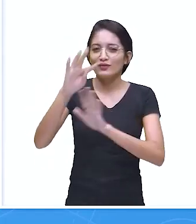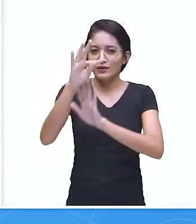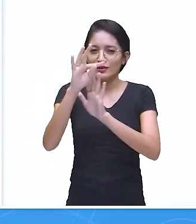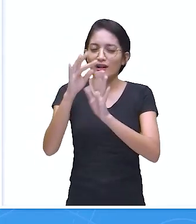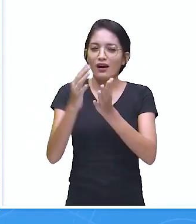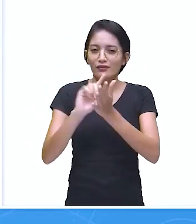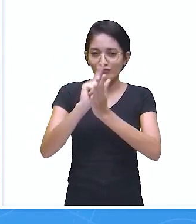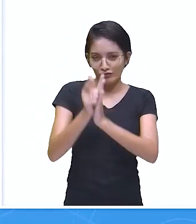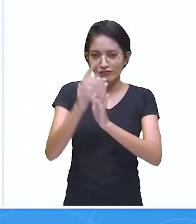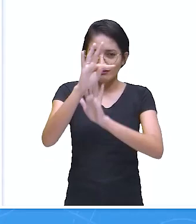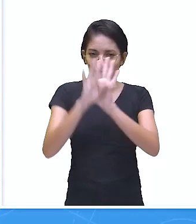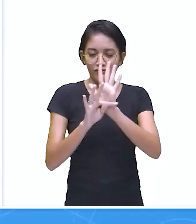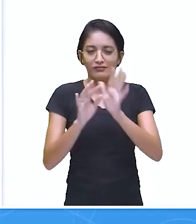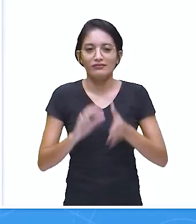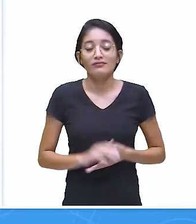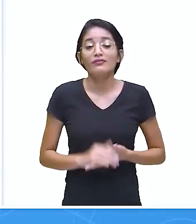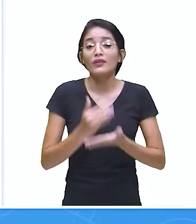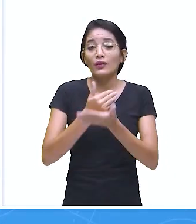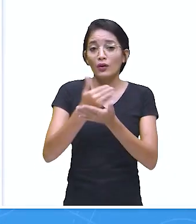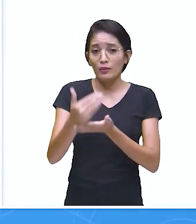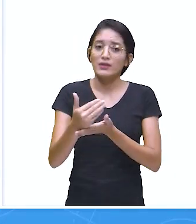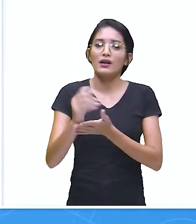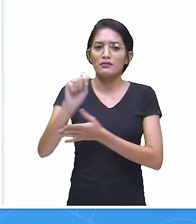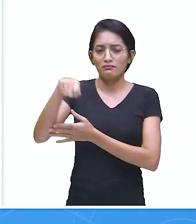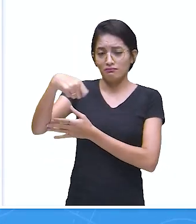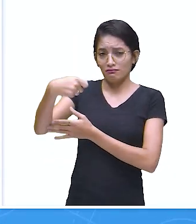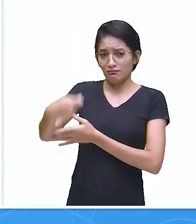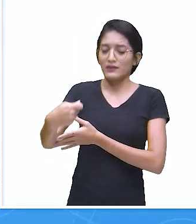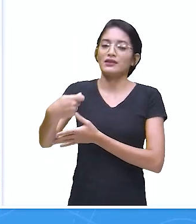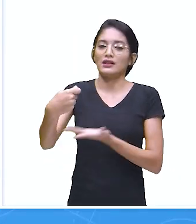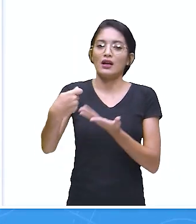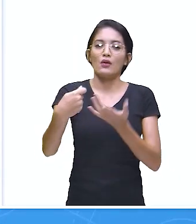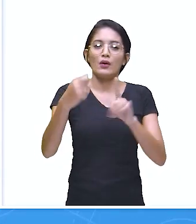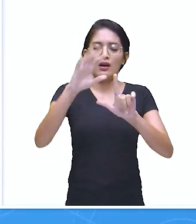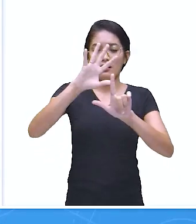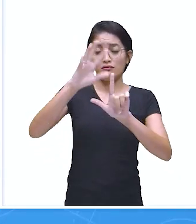que vem ser cartoon. Vamos começar com cartoon? Observe aí.